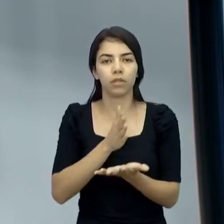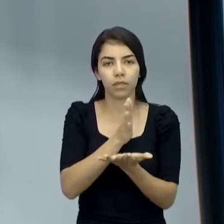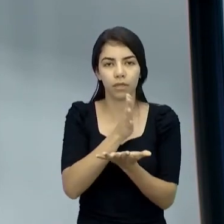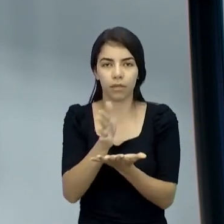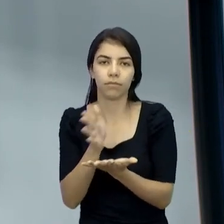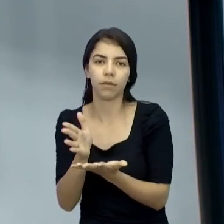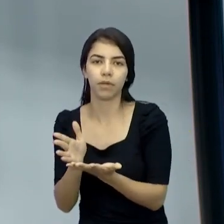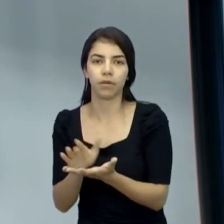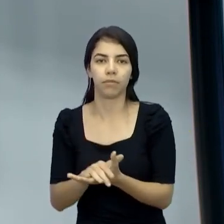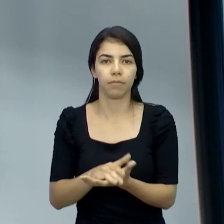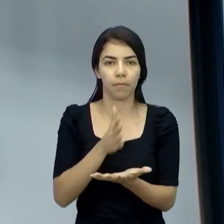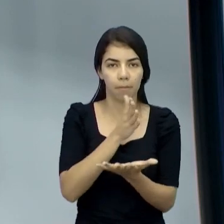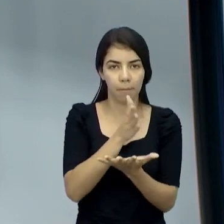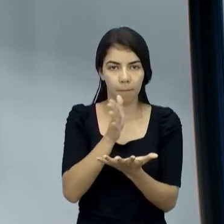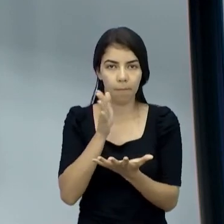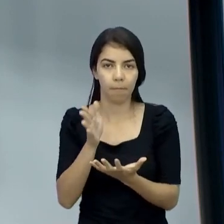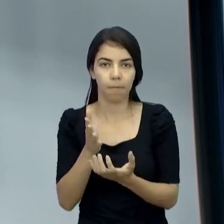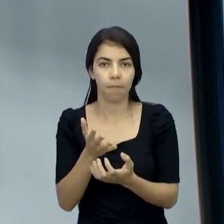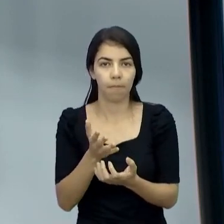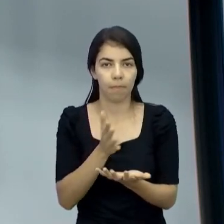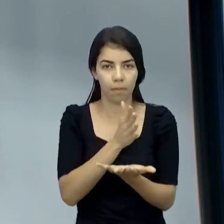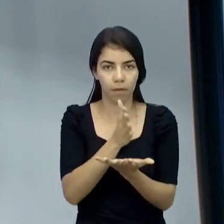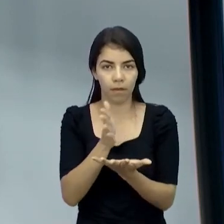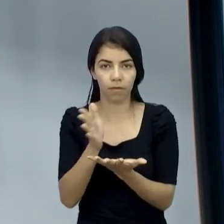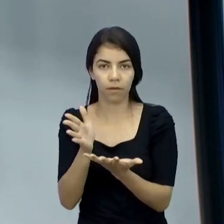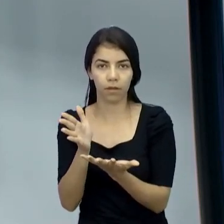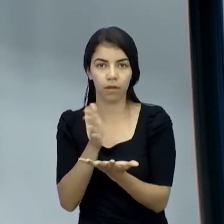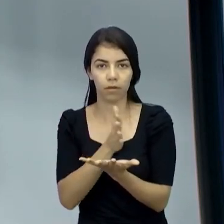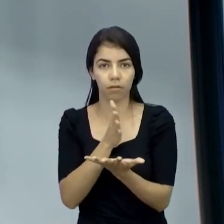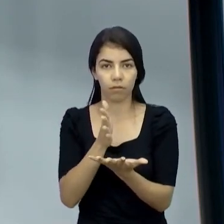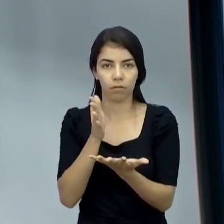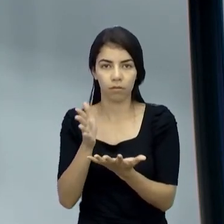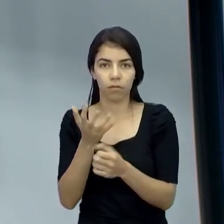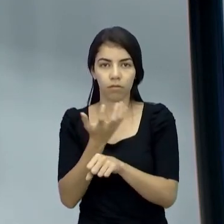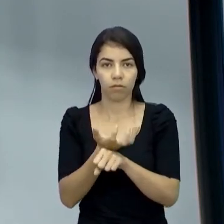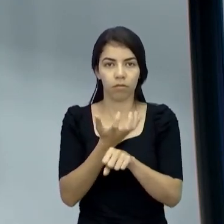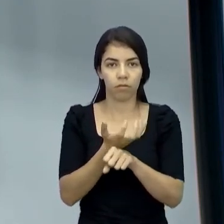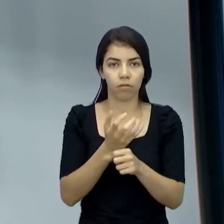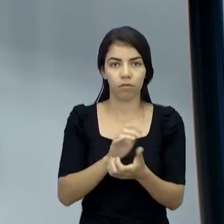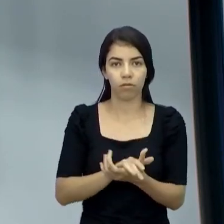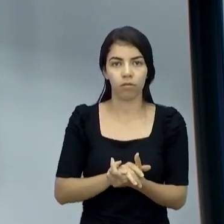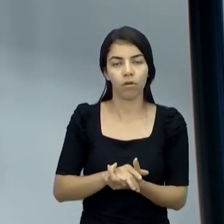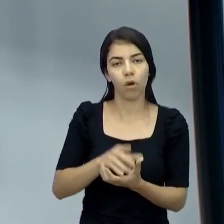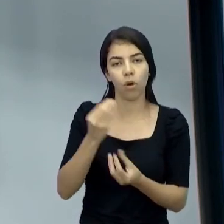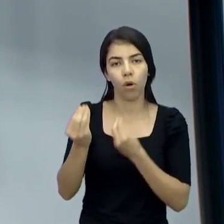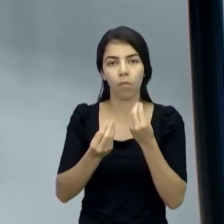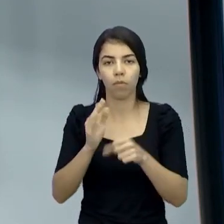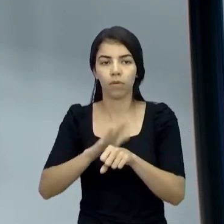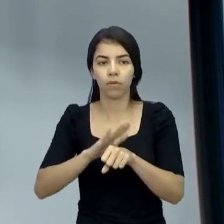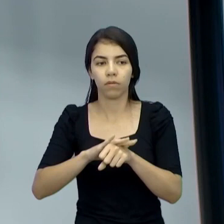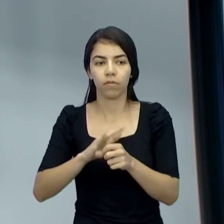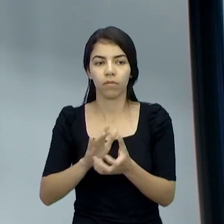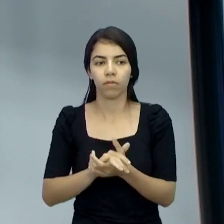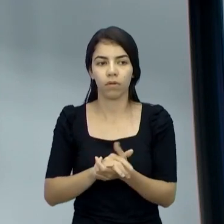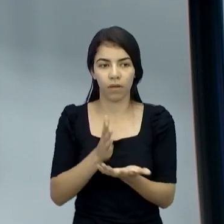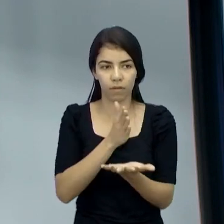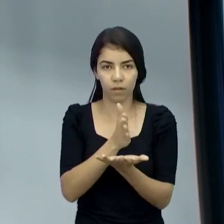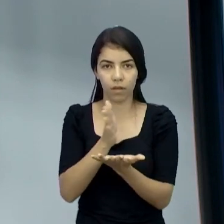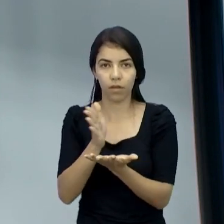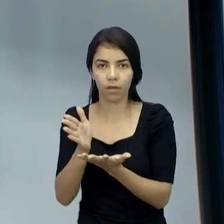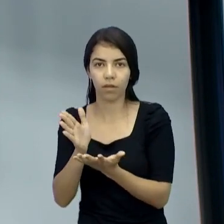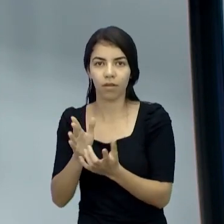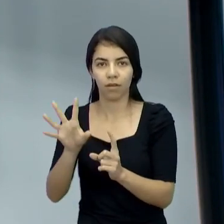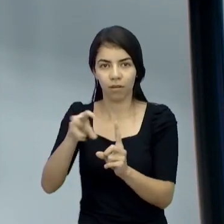Veja, entrou o eixo estruturante aí. Então veja, como que você vai trabalhar, né?